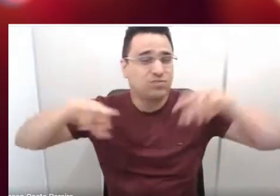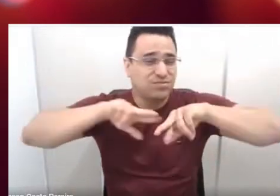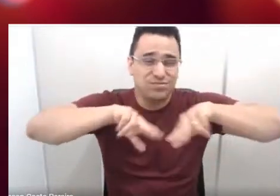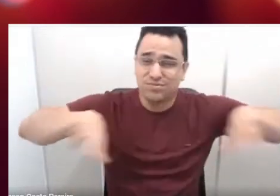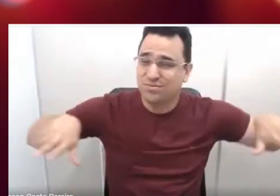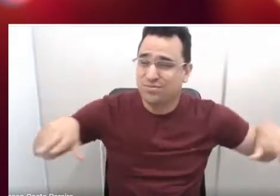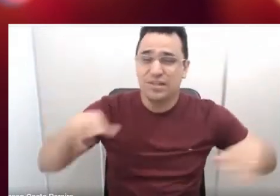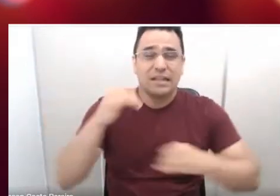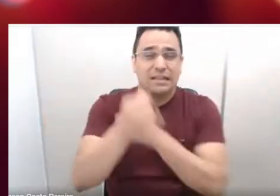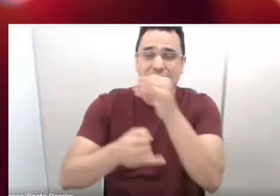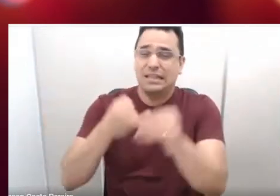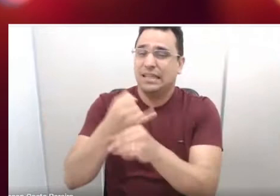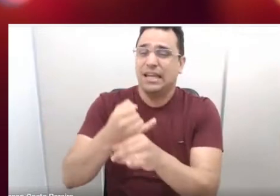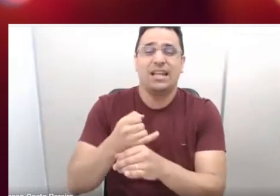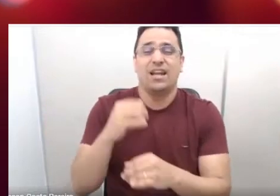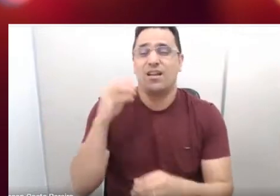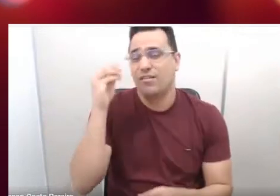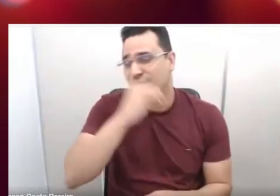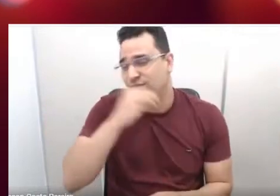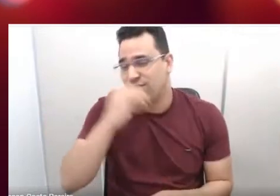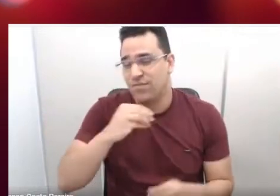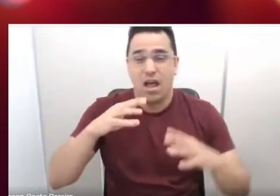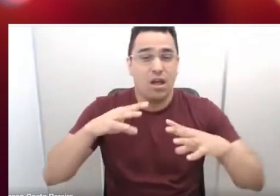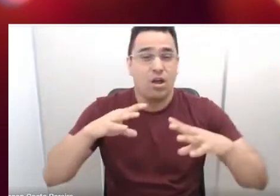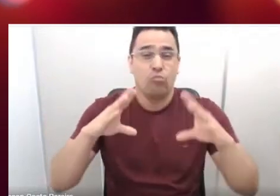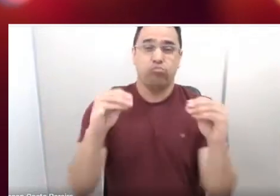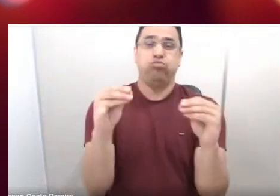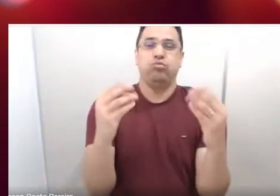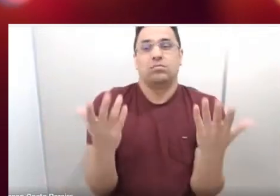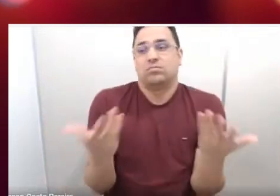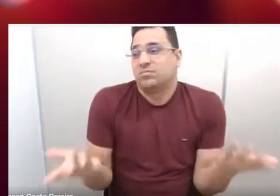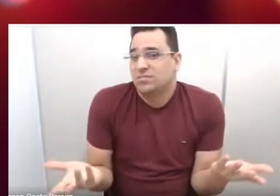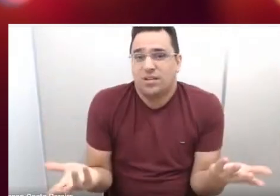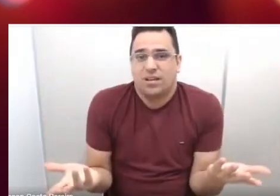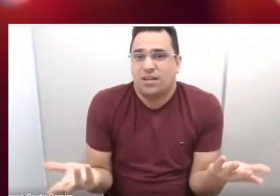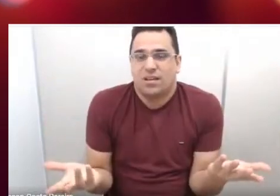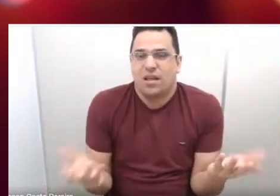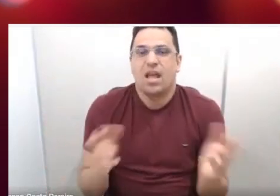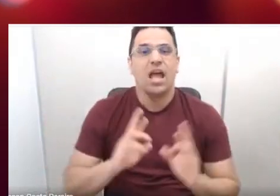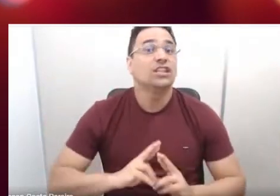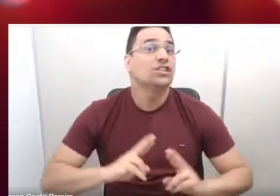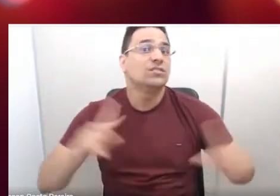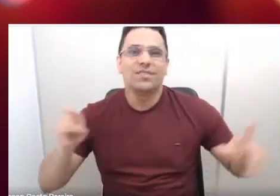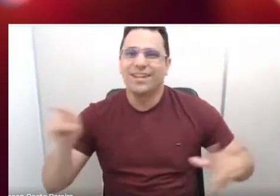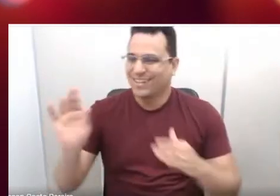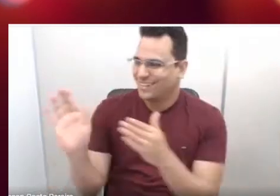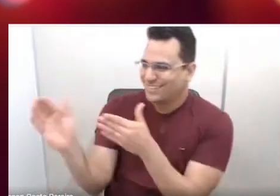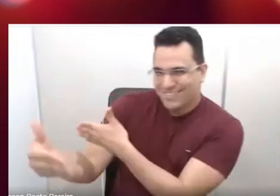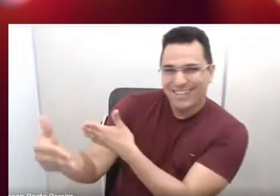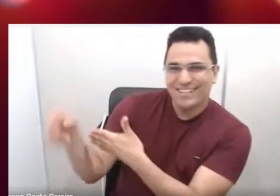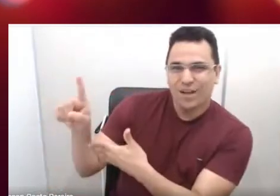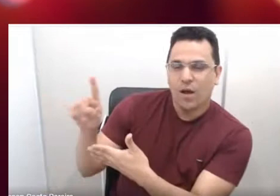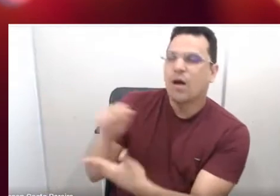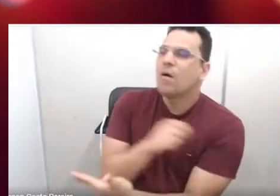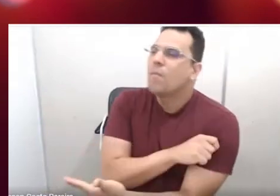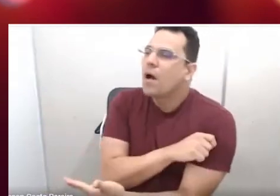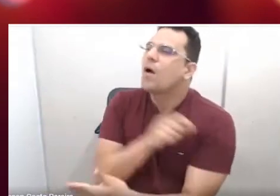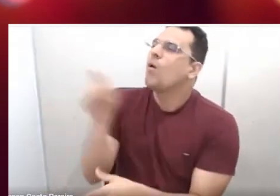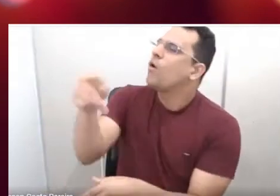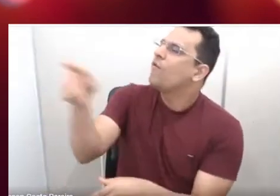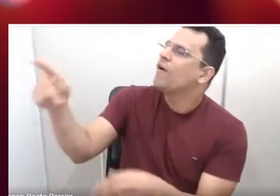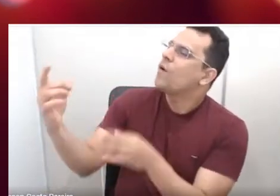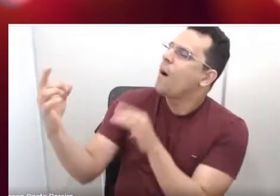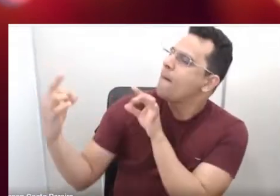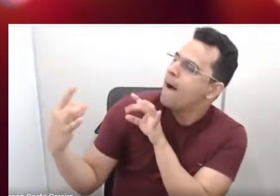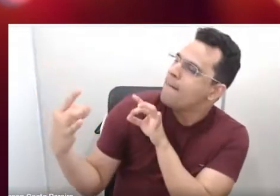conexão. Então, é uma série de fatores que acaba dispersando, que não é a mesma coisa do que você estar dentro da sala de aula, que é você de frente para o professor, tendo